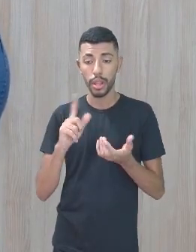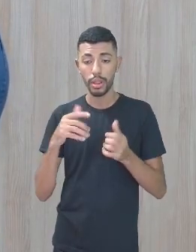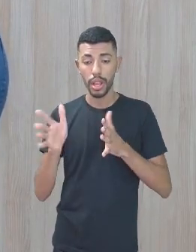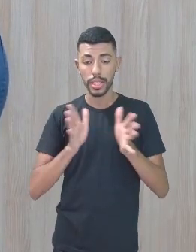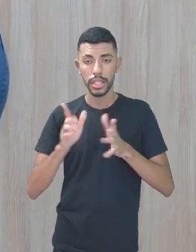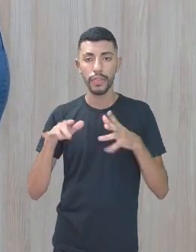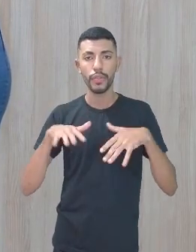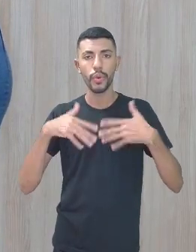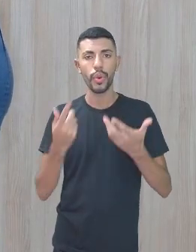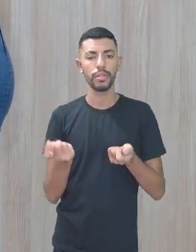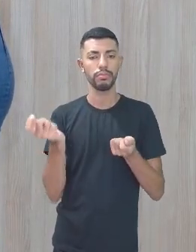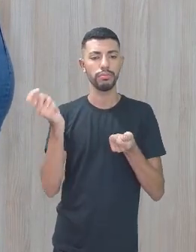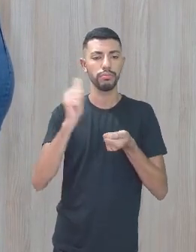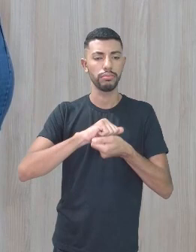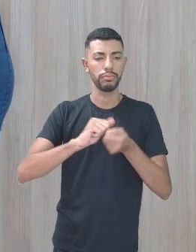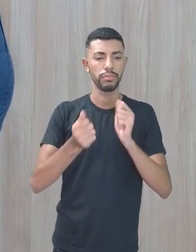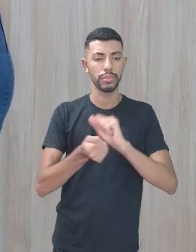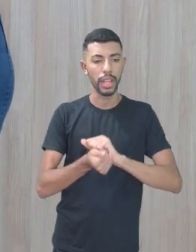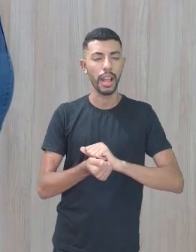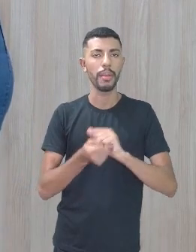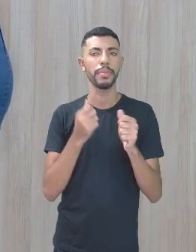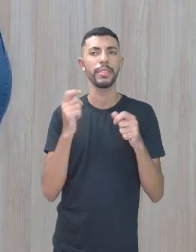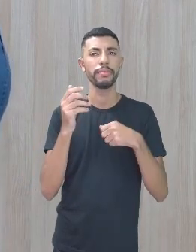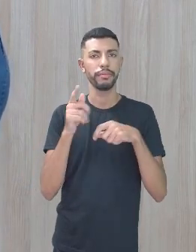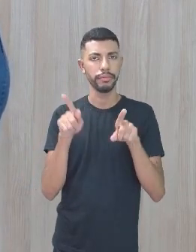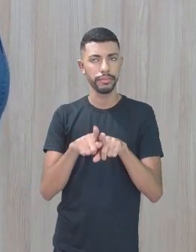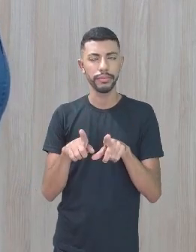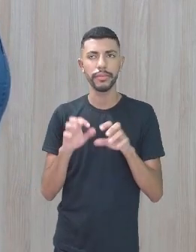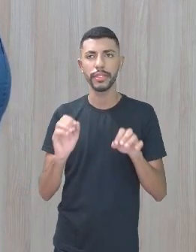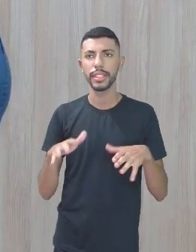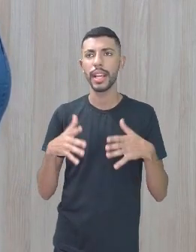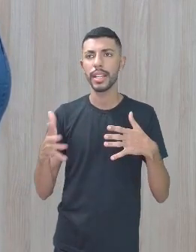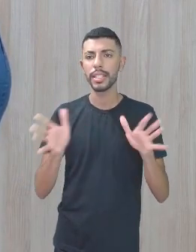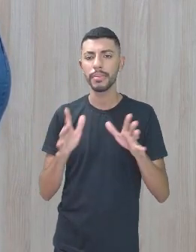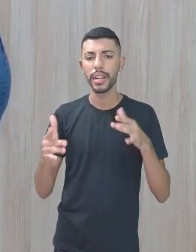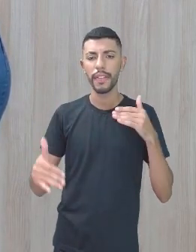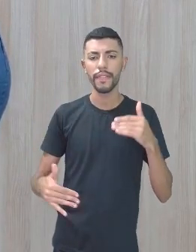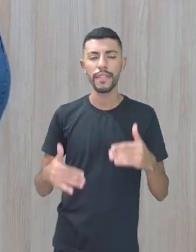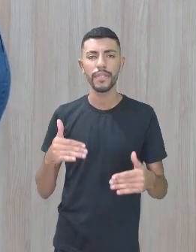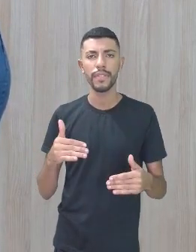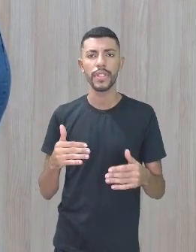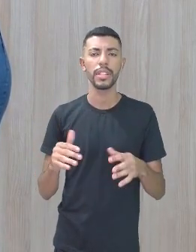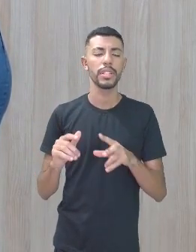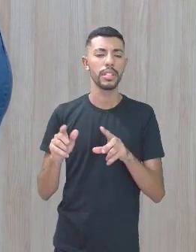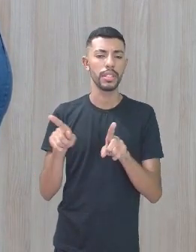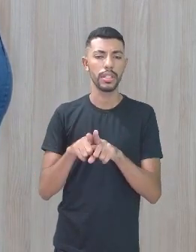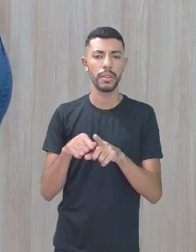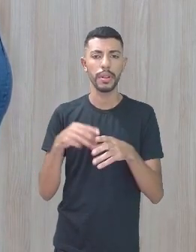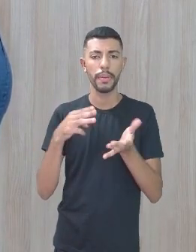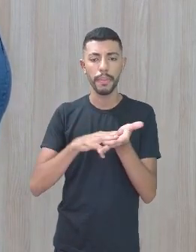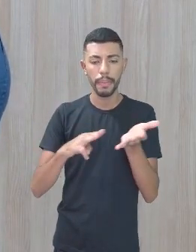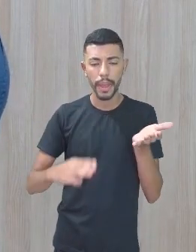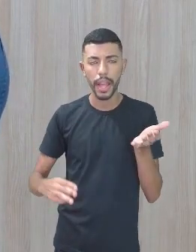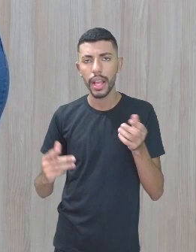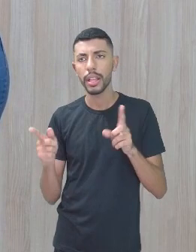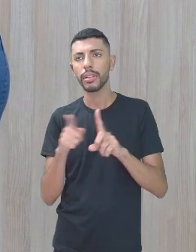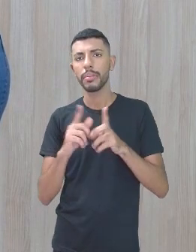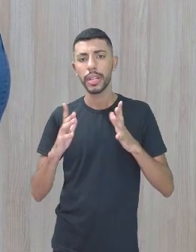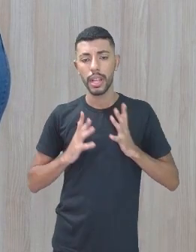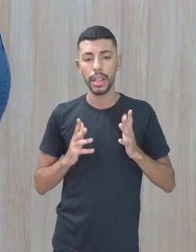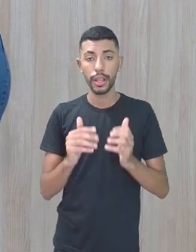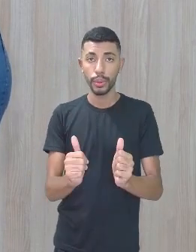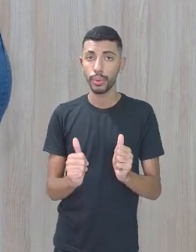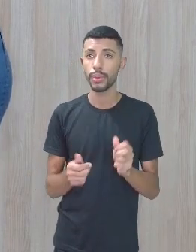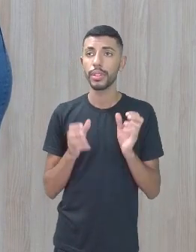faz adequações. Então, acessibilidade física, acessibilidade metodológica, acessibilidade